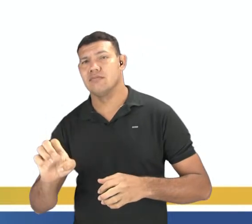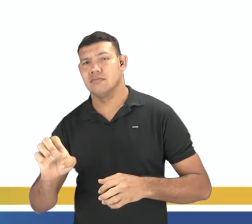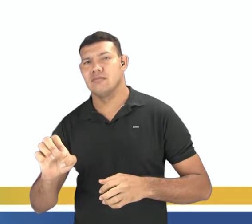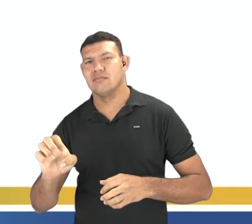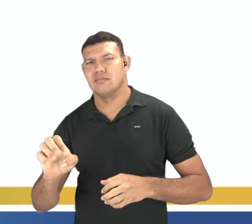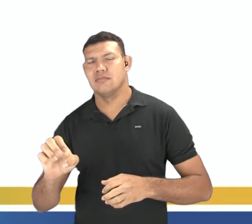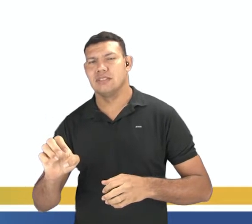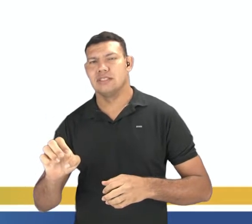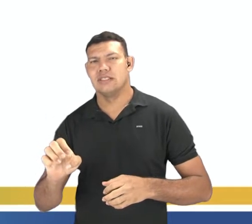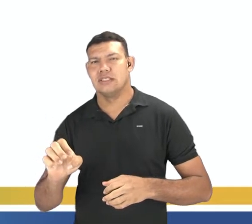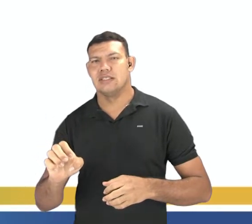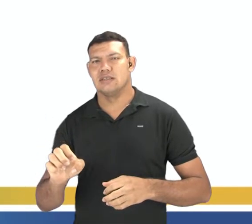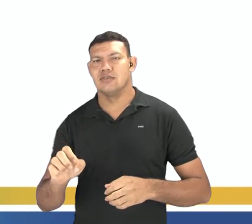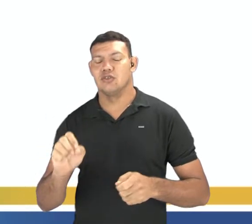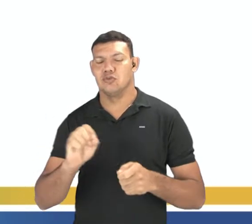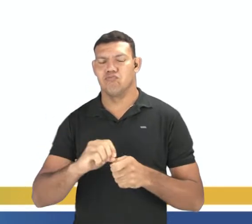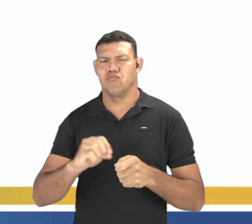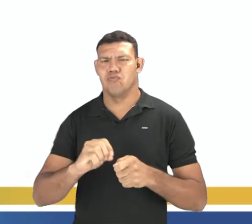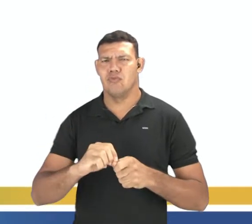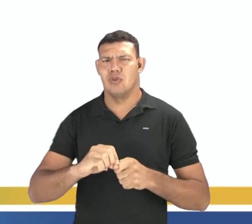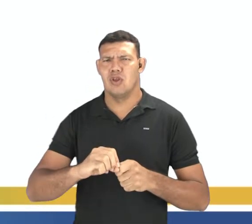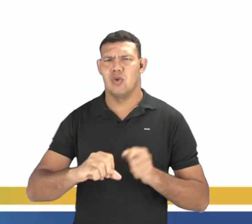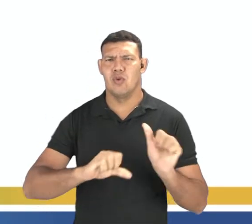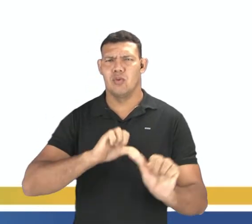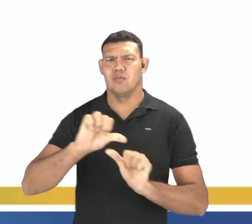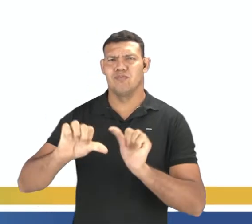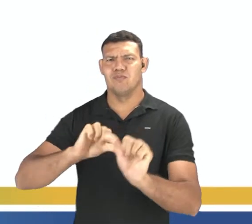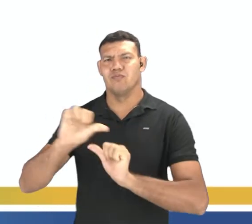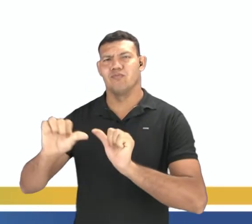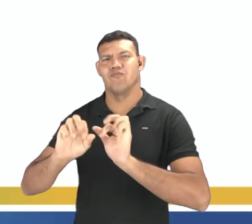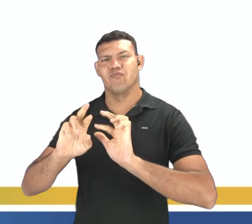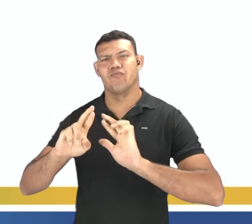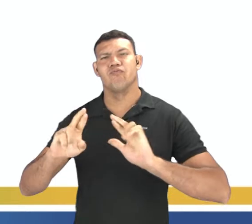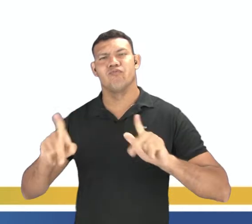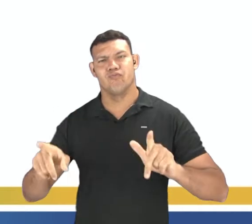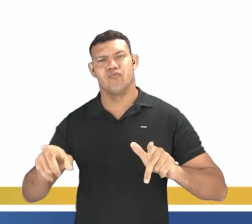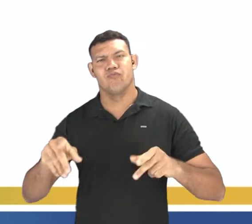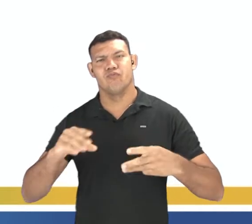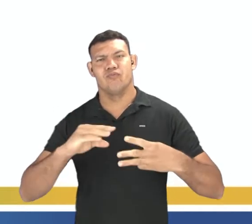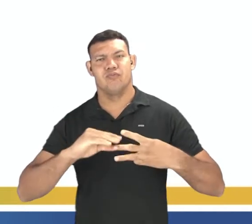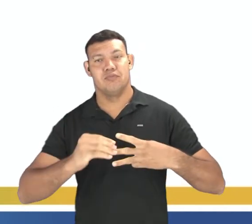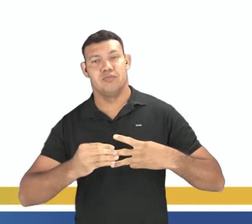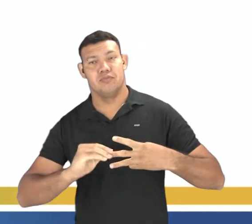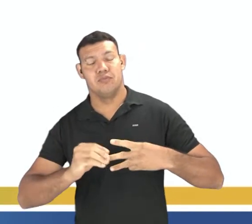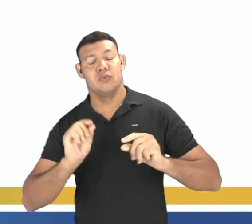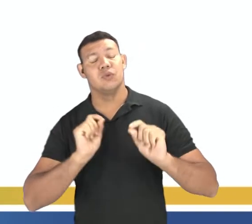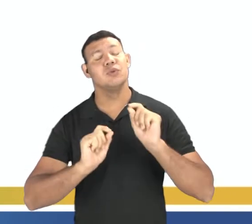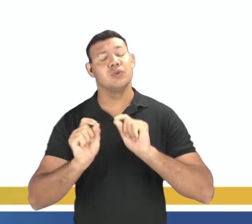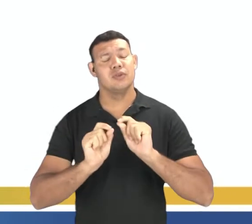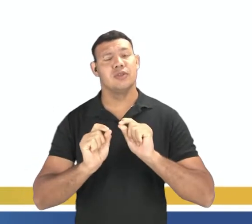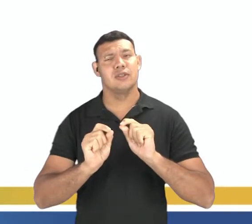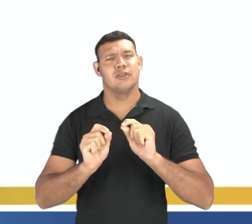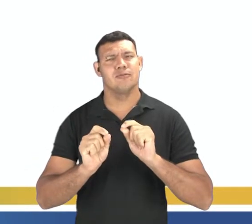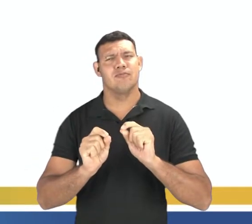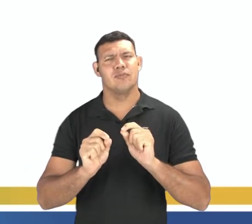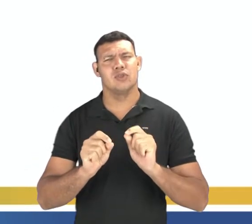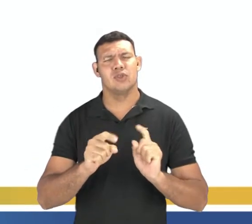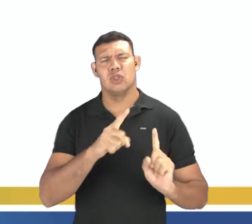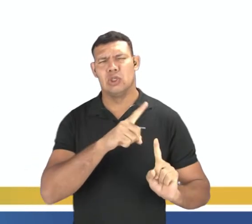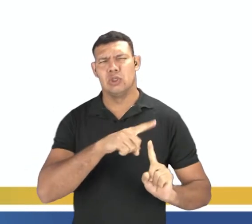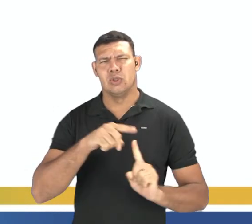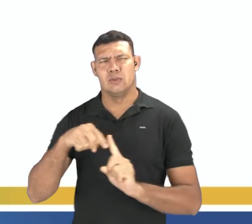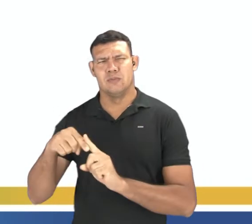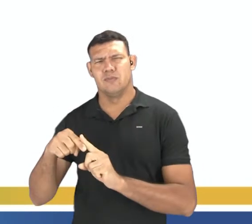desativados. Dessa maneira, surge a diferenciação celular, ou seja, tipos de células